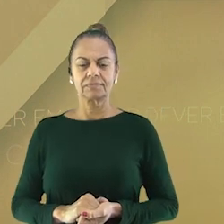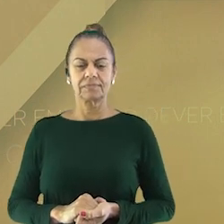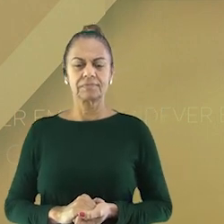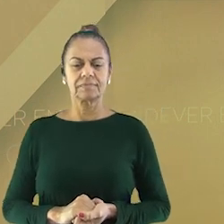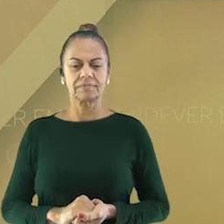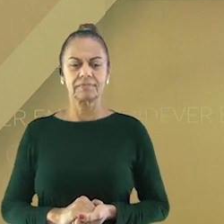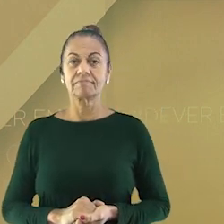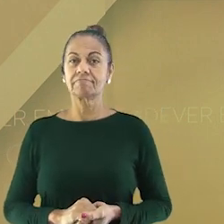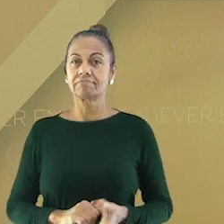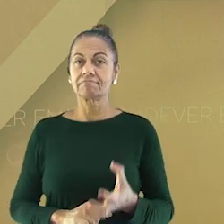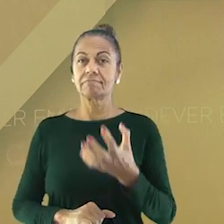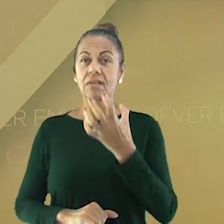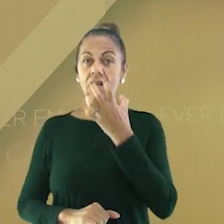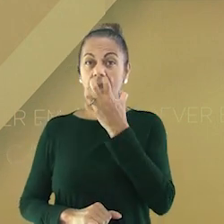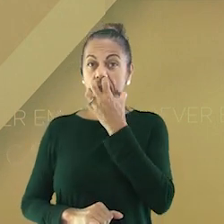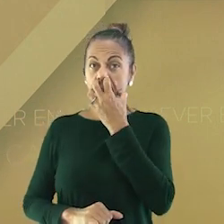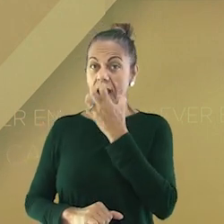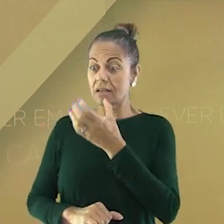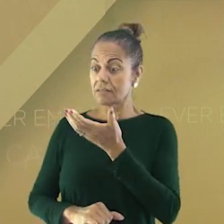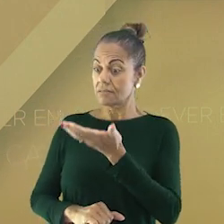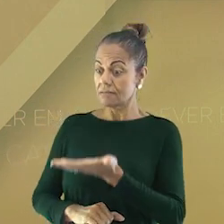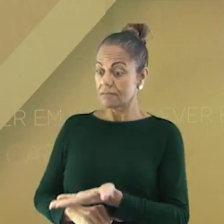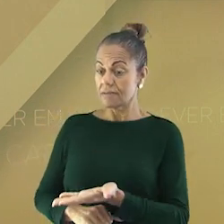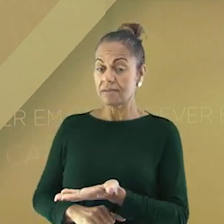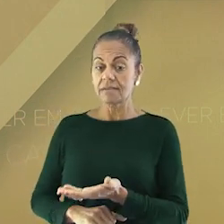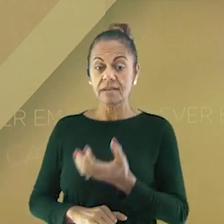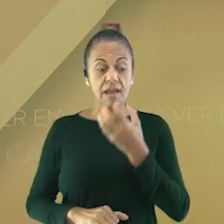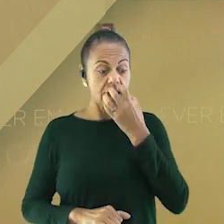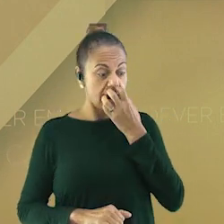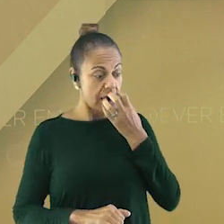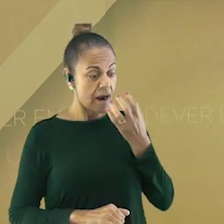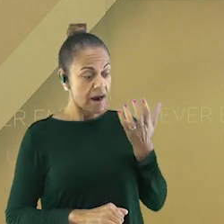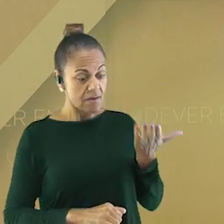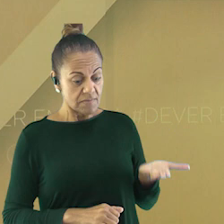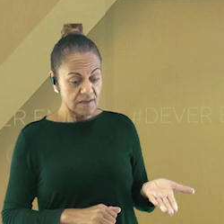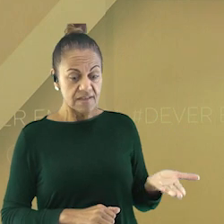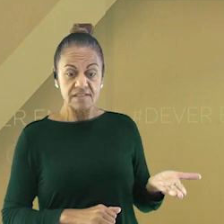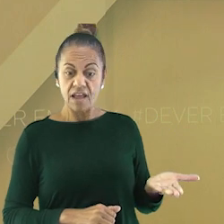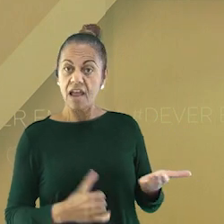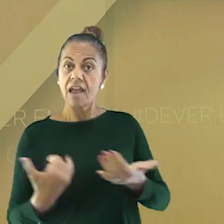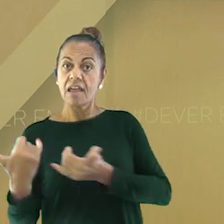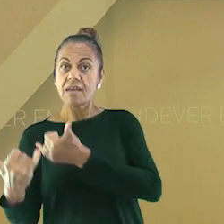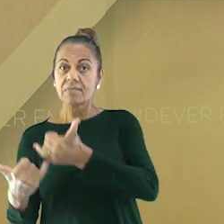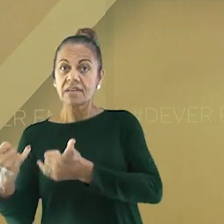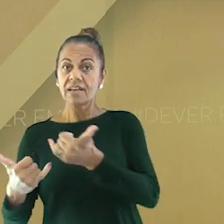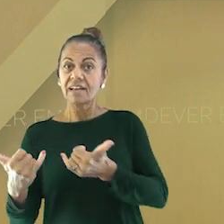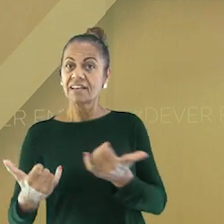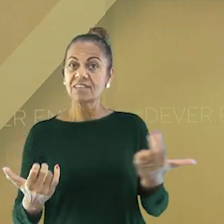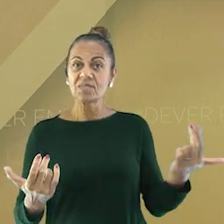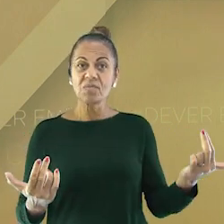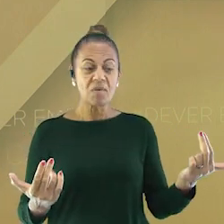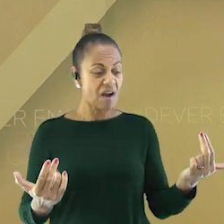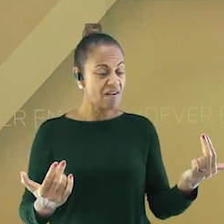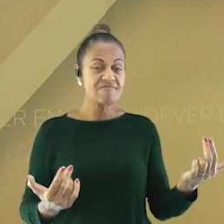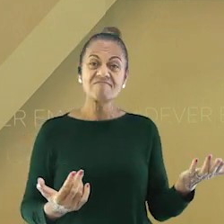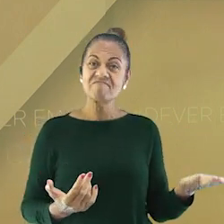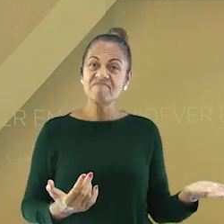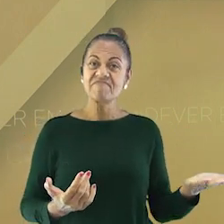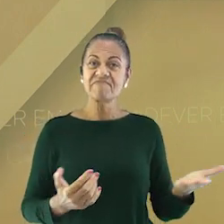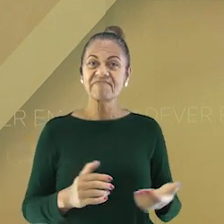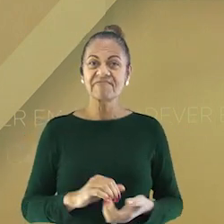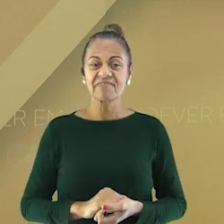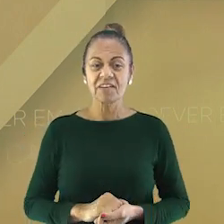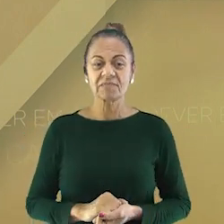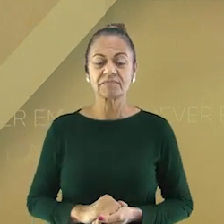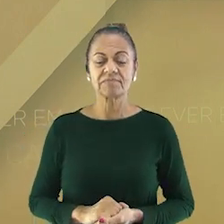Spot is as playful as Tintim. Spot é tão brincalhão quanto Tintim. Perceberam como é simples